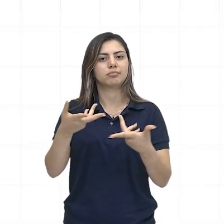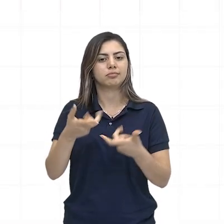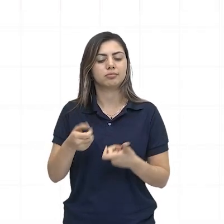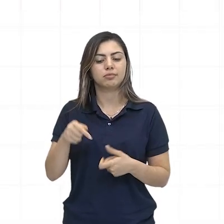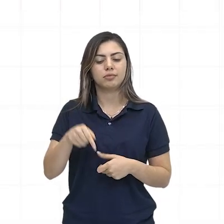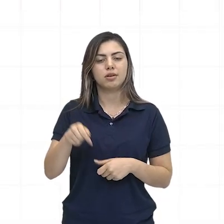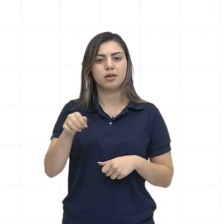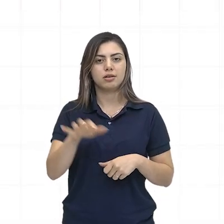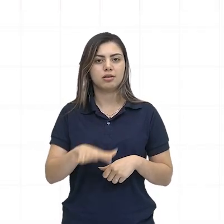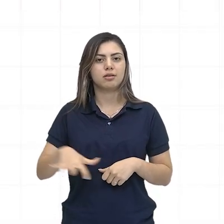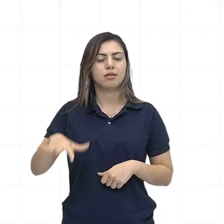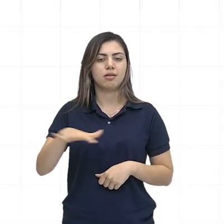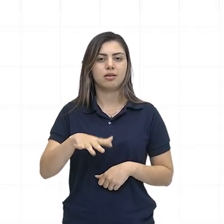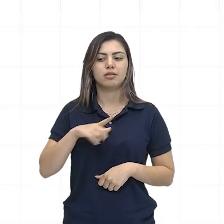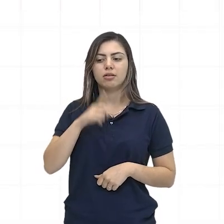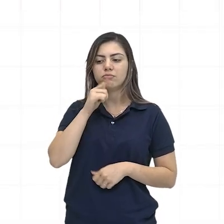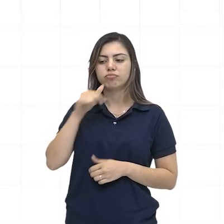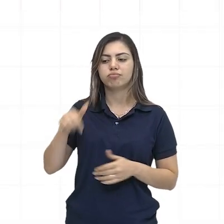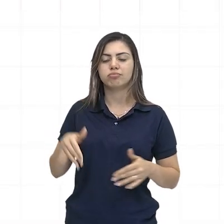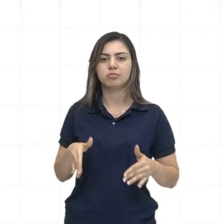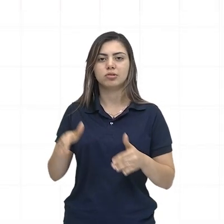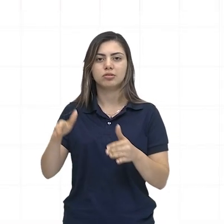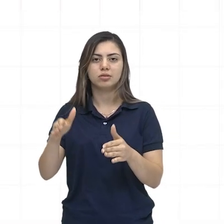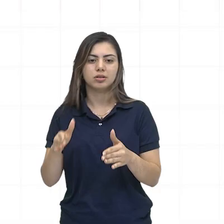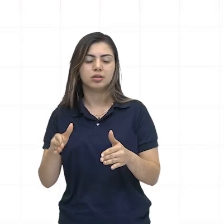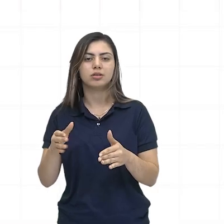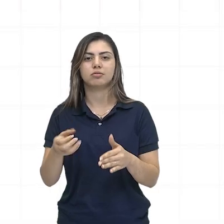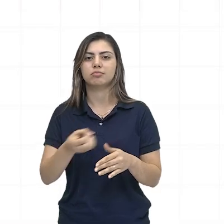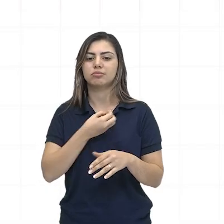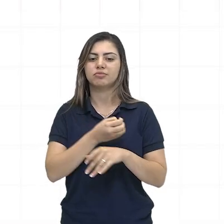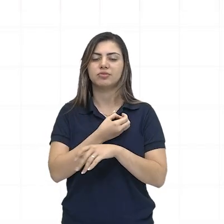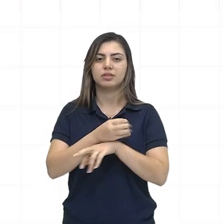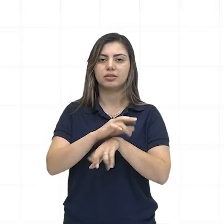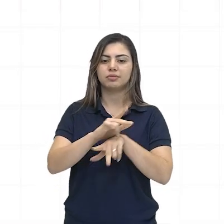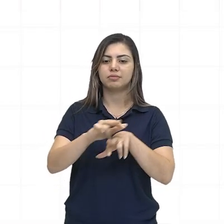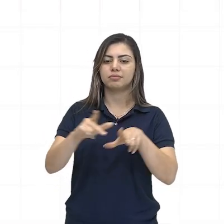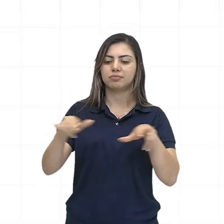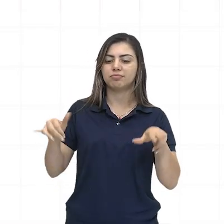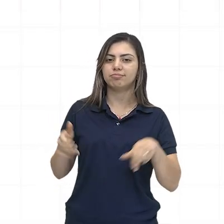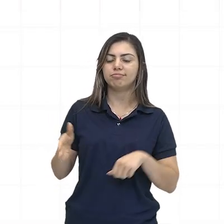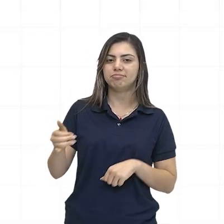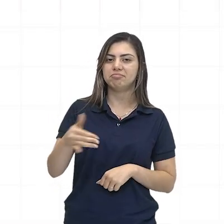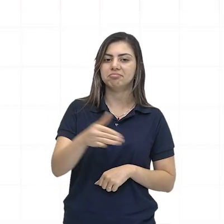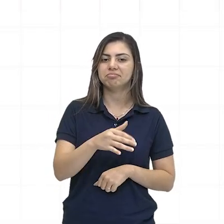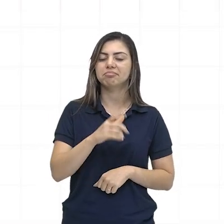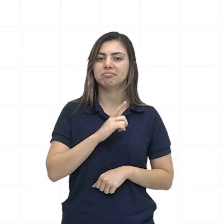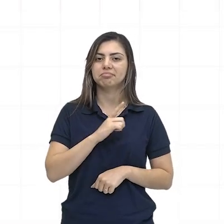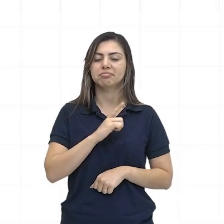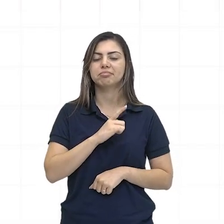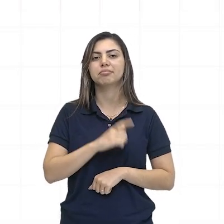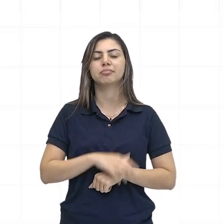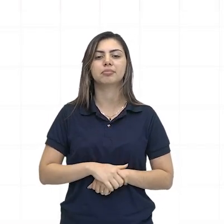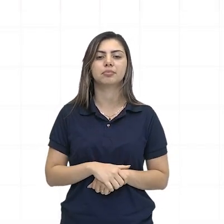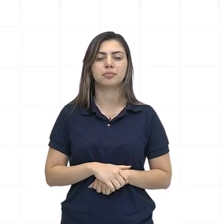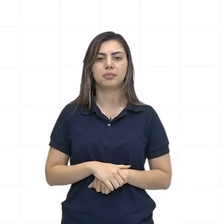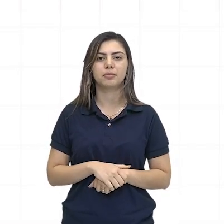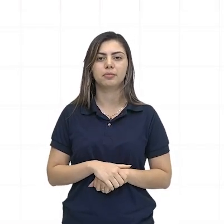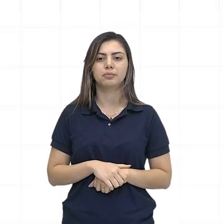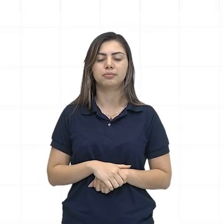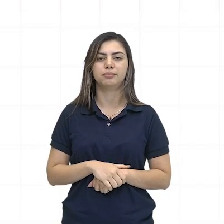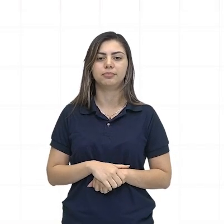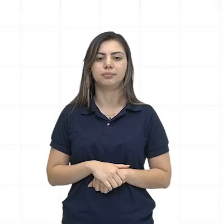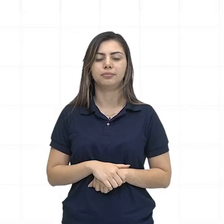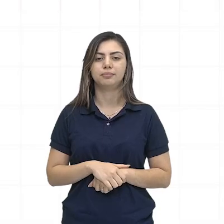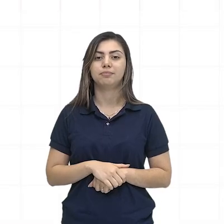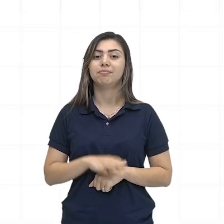nossa localização geográfica e pelo nosso ecossistema, né, de ter essa abundância aí de espécies, né, de opções de